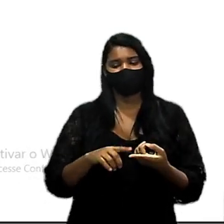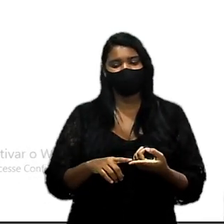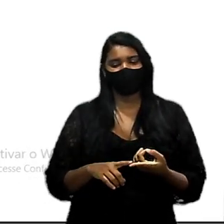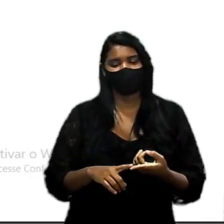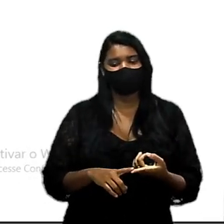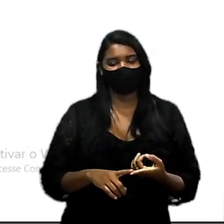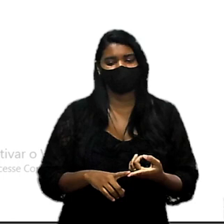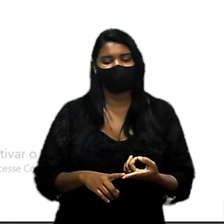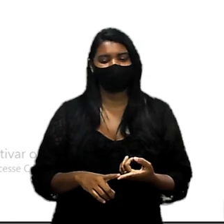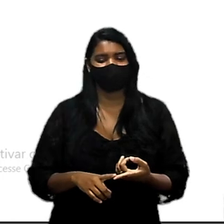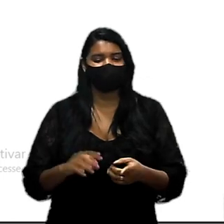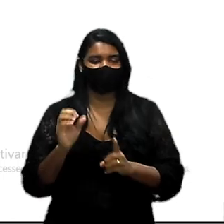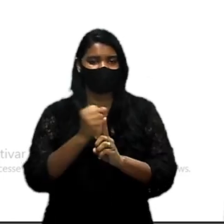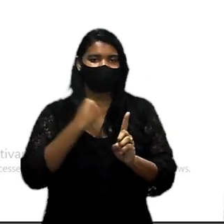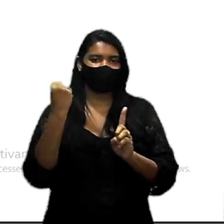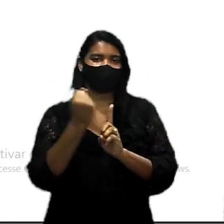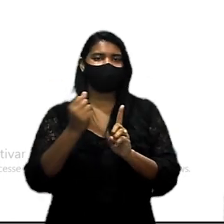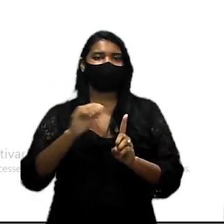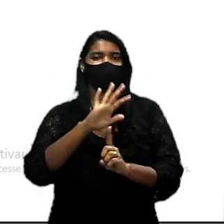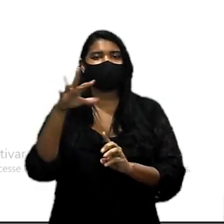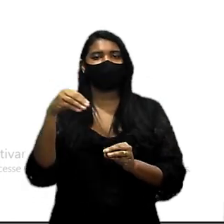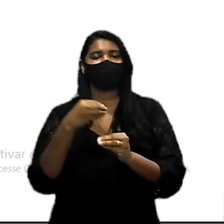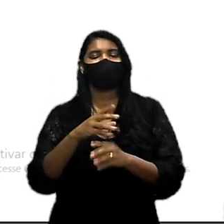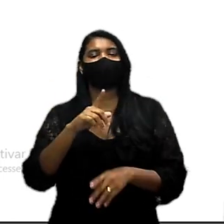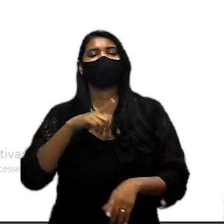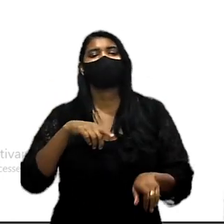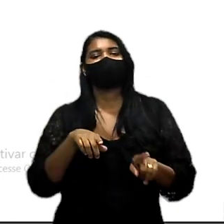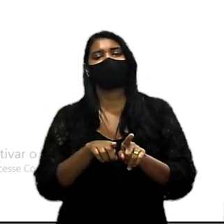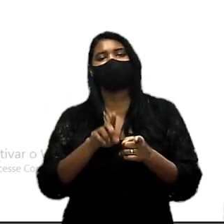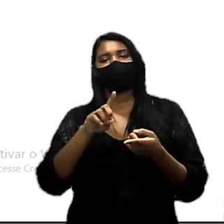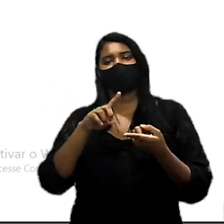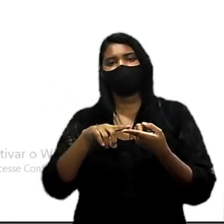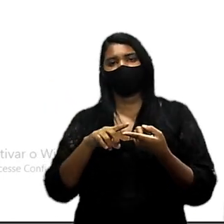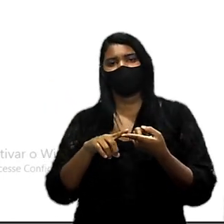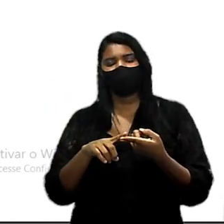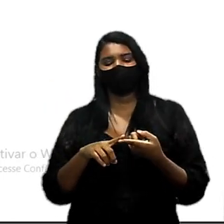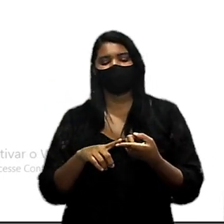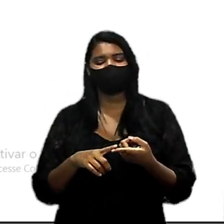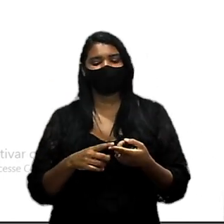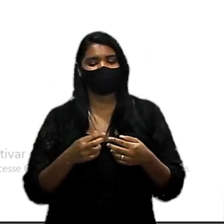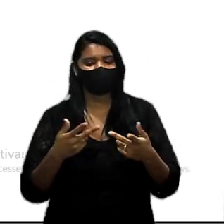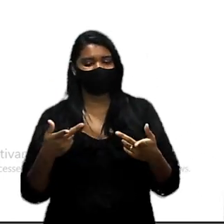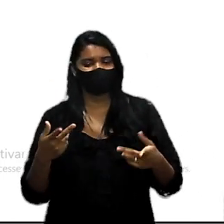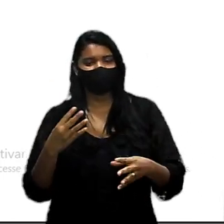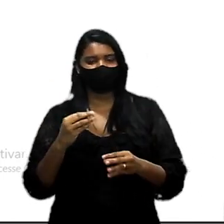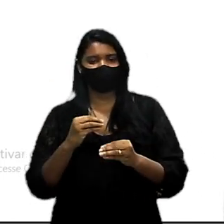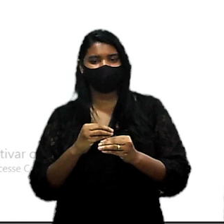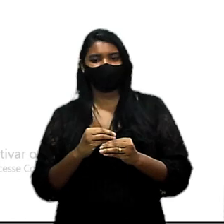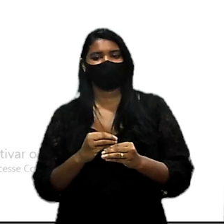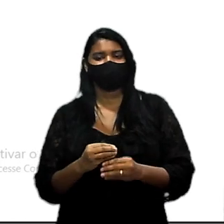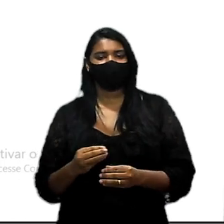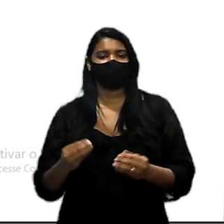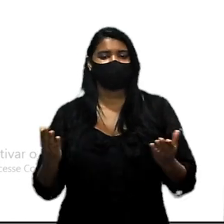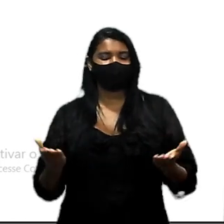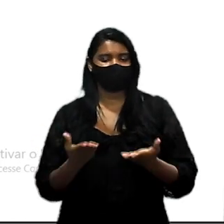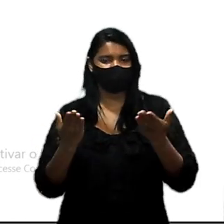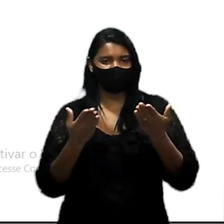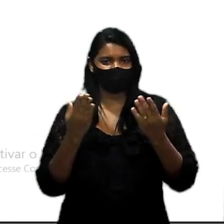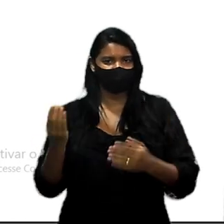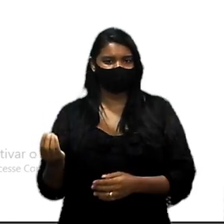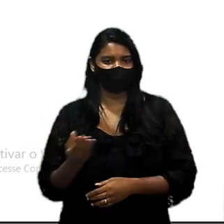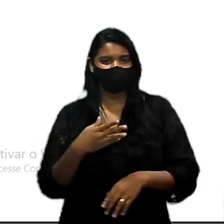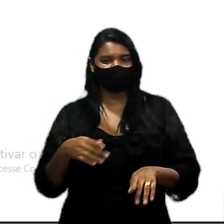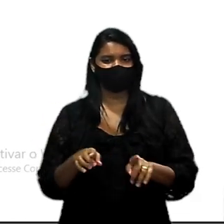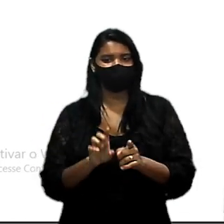sendo oferecido à sociedade, que tenha, né, embutido nele qualidade, que tenha embutido aí inovação, que